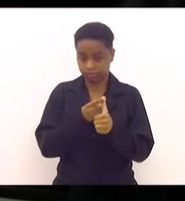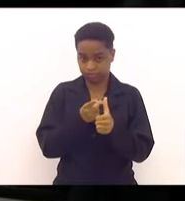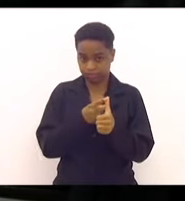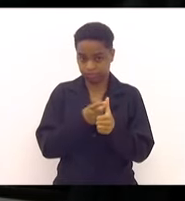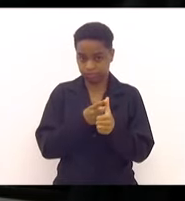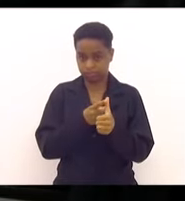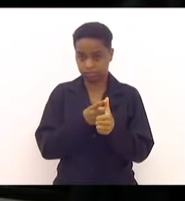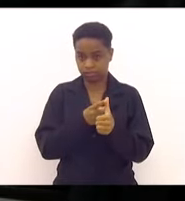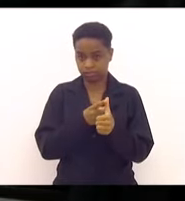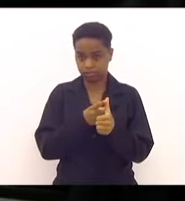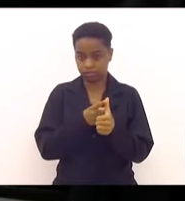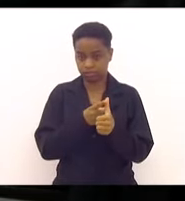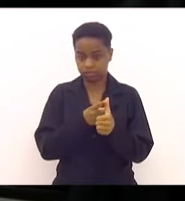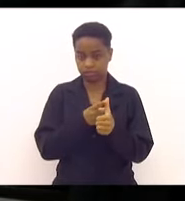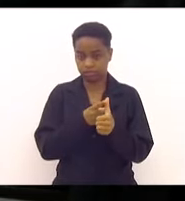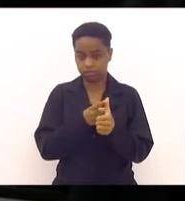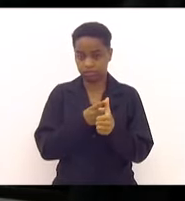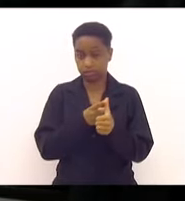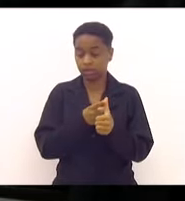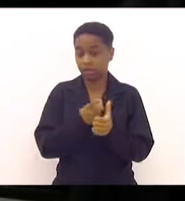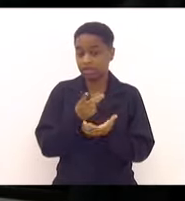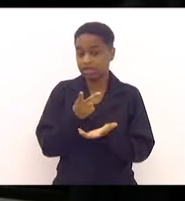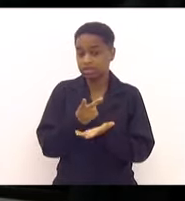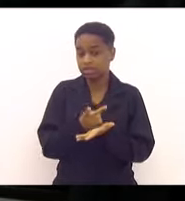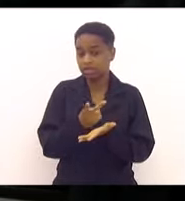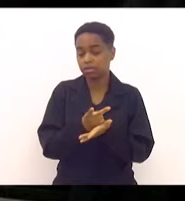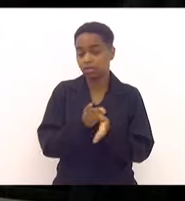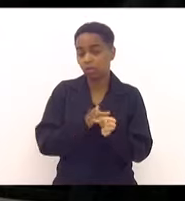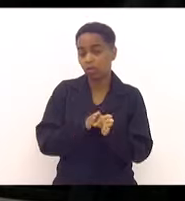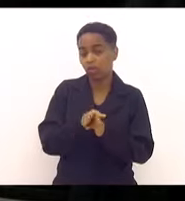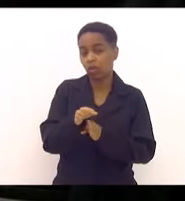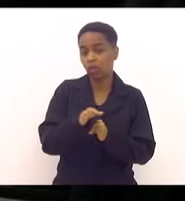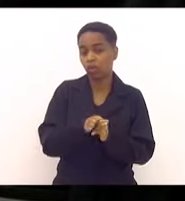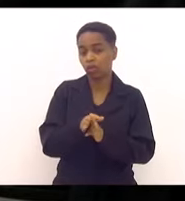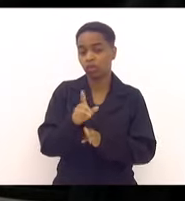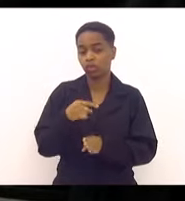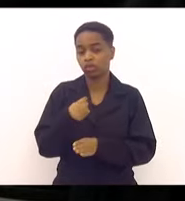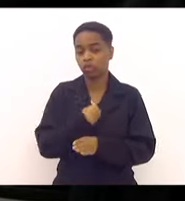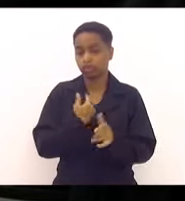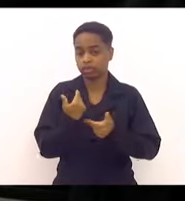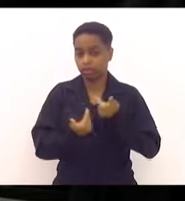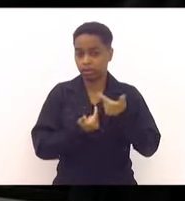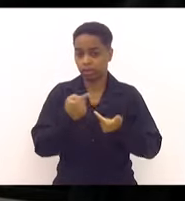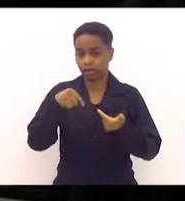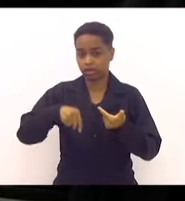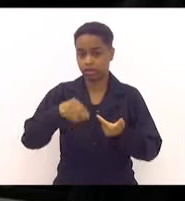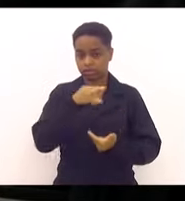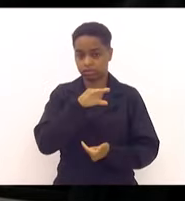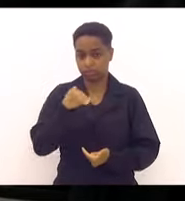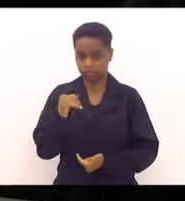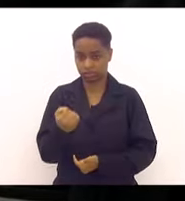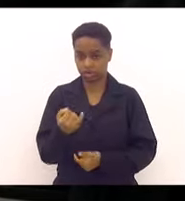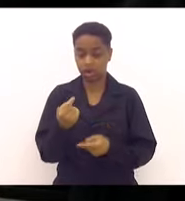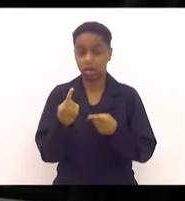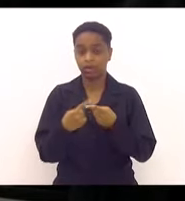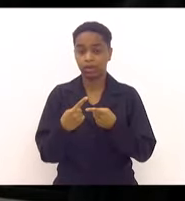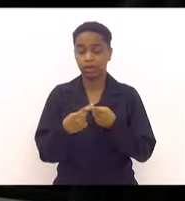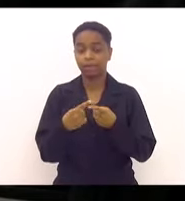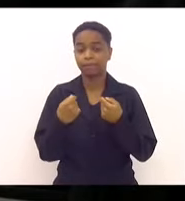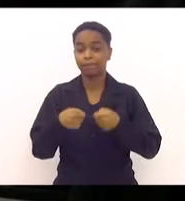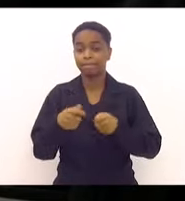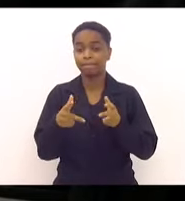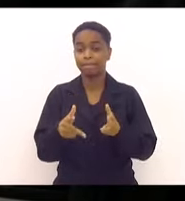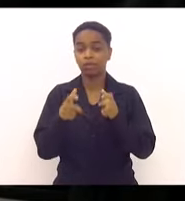deles, algo que sempre norteia, né, a nossa, enfim, nossa conduta aqui na CCJ, que é observar